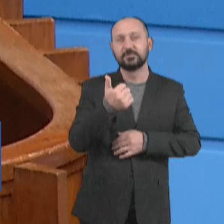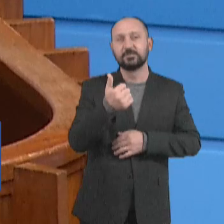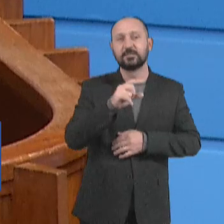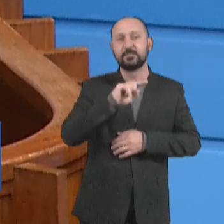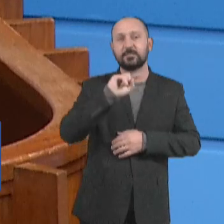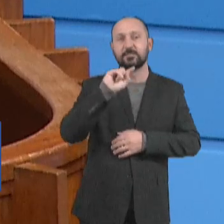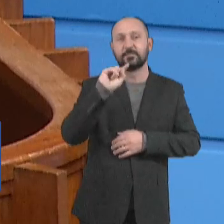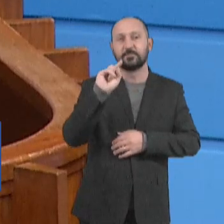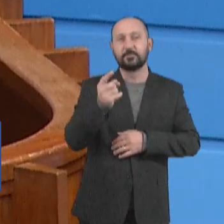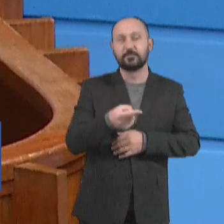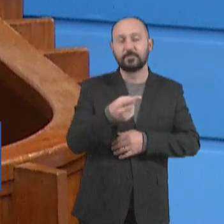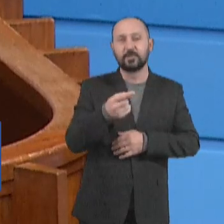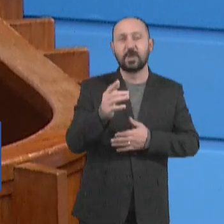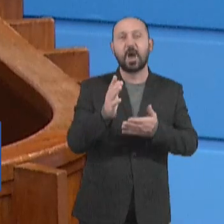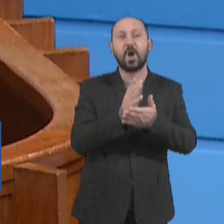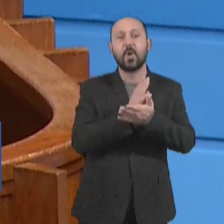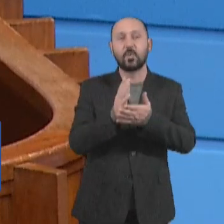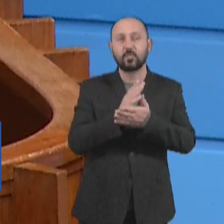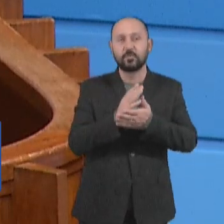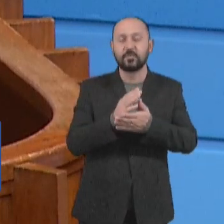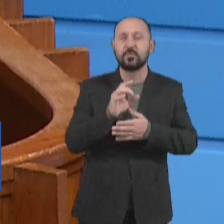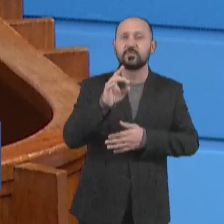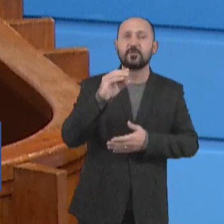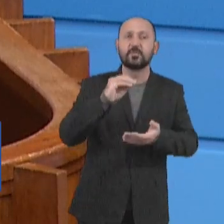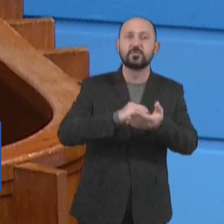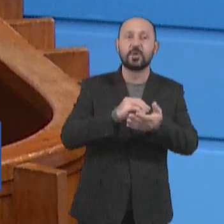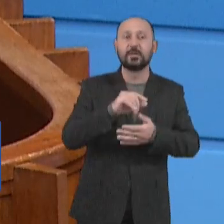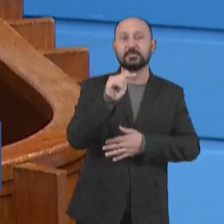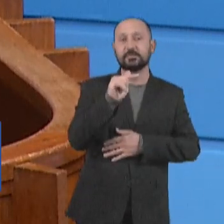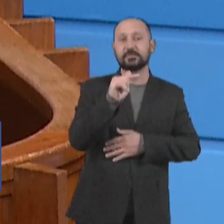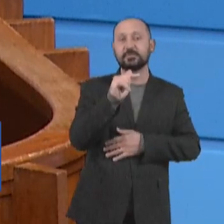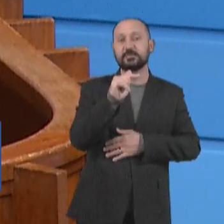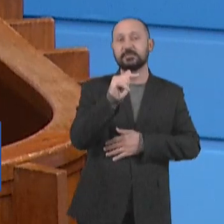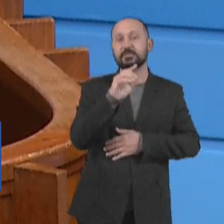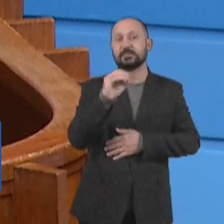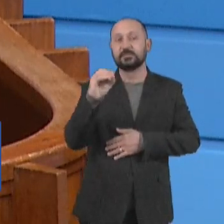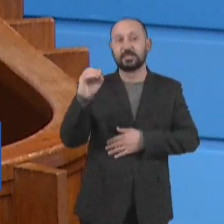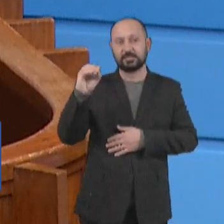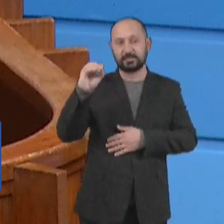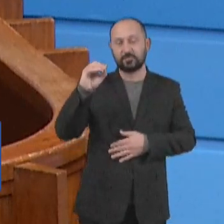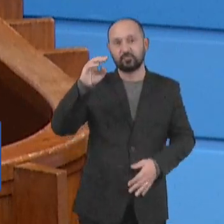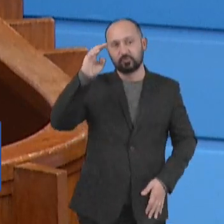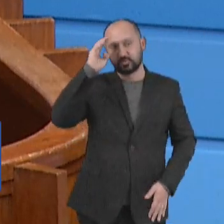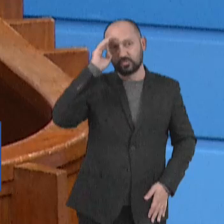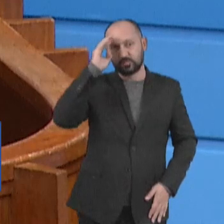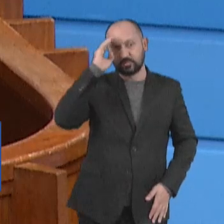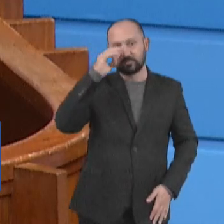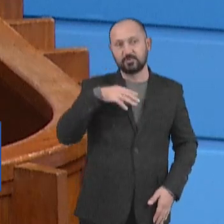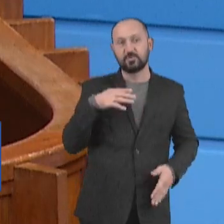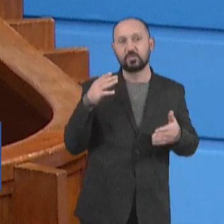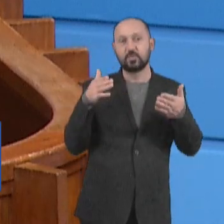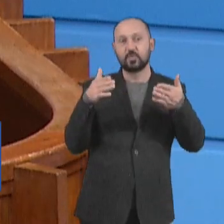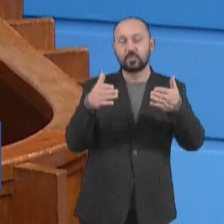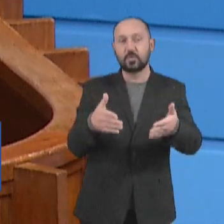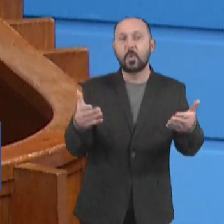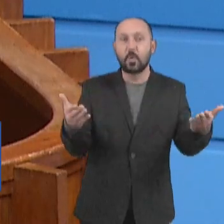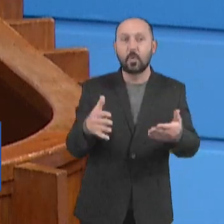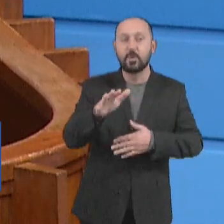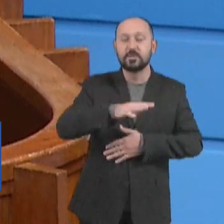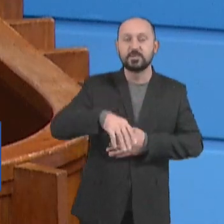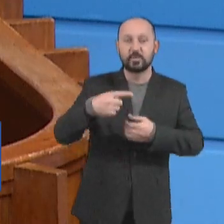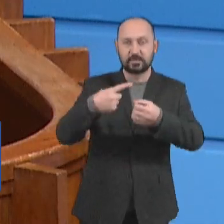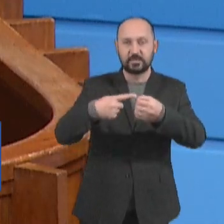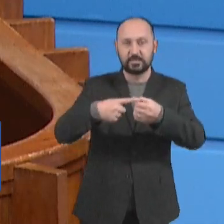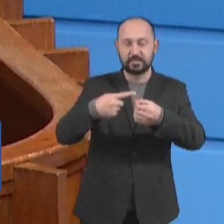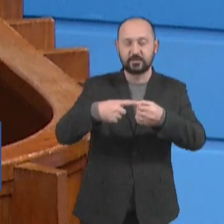mais 1.000 e alguns soldados. Sobram 700 e alguma coisa, que chega até o que é hoje